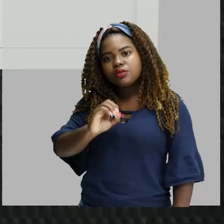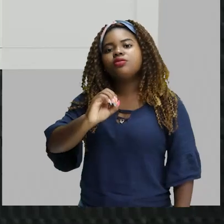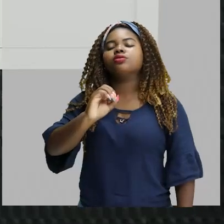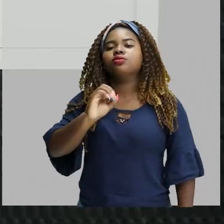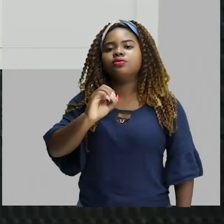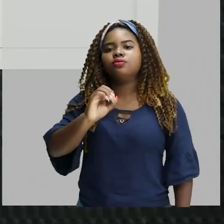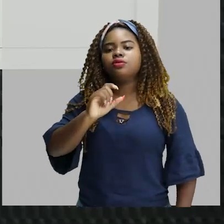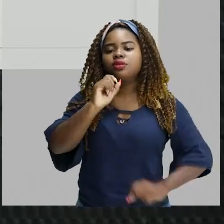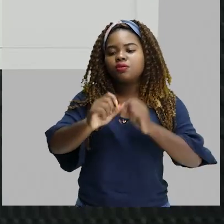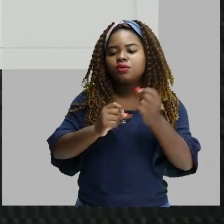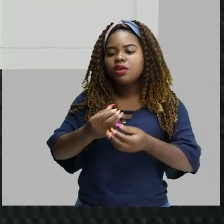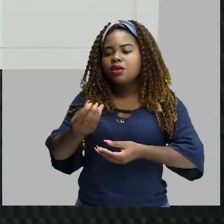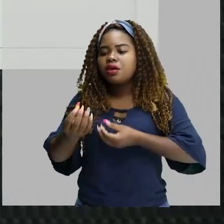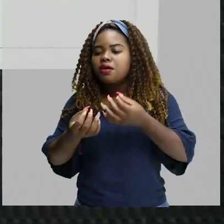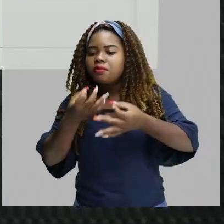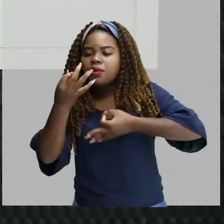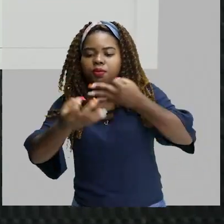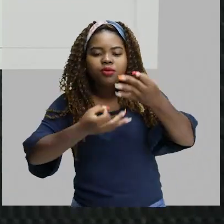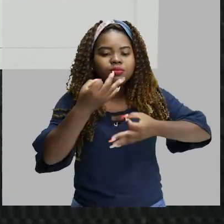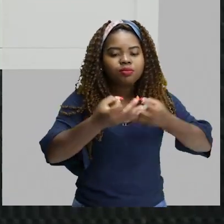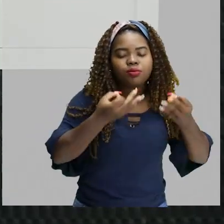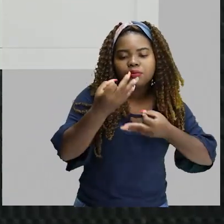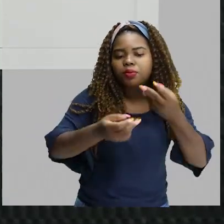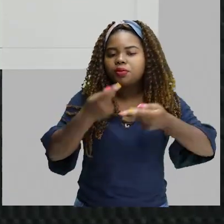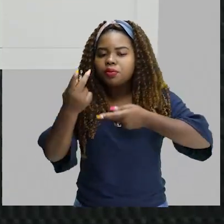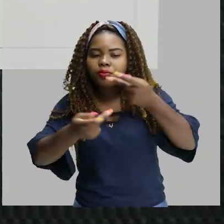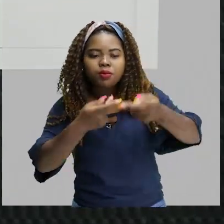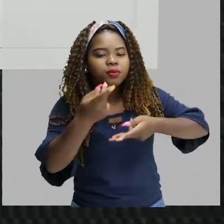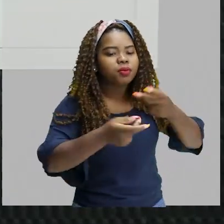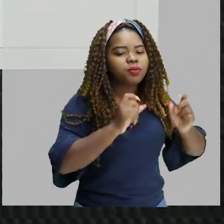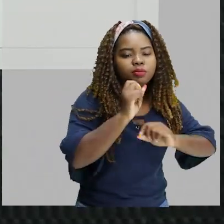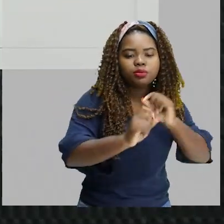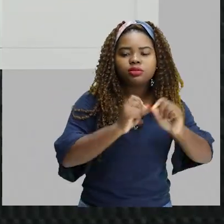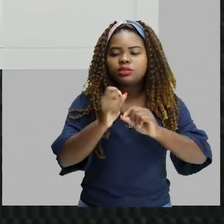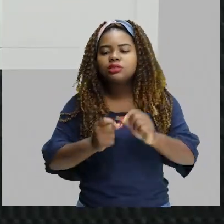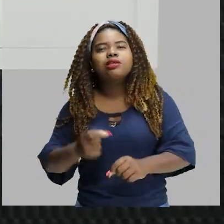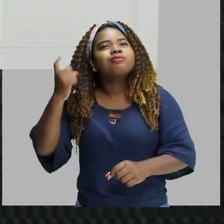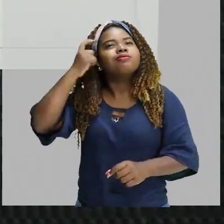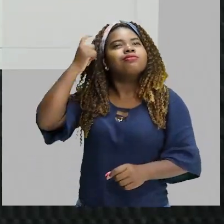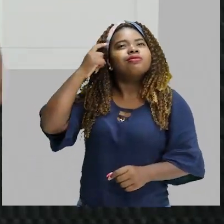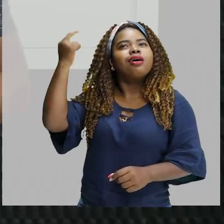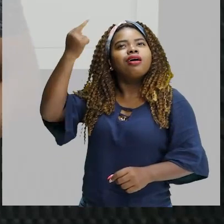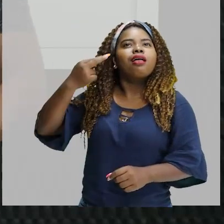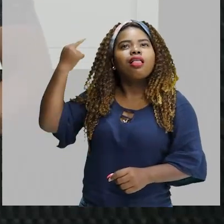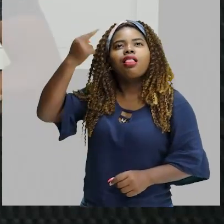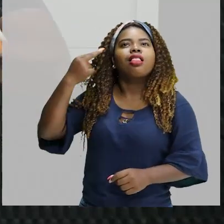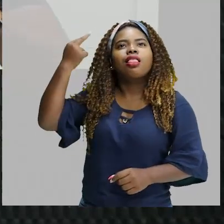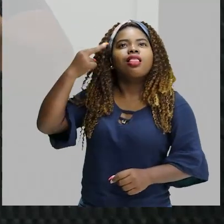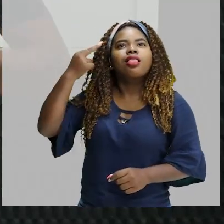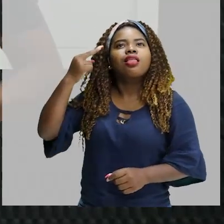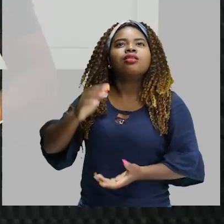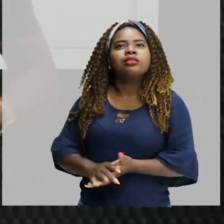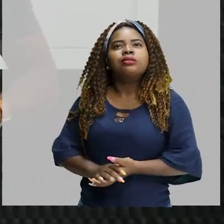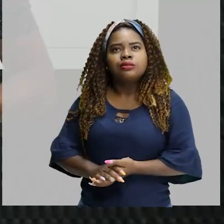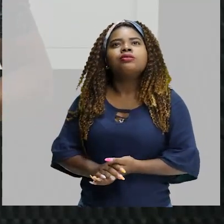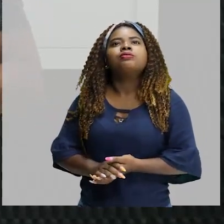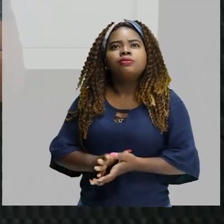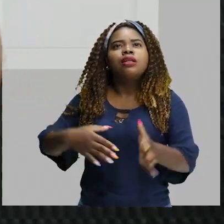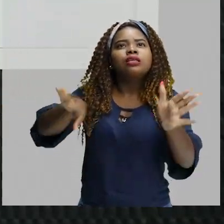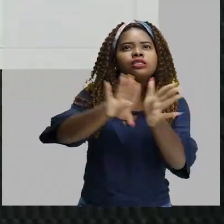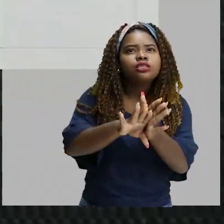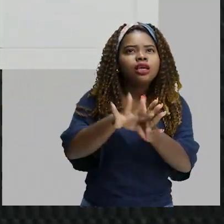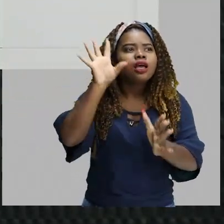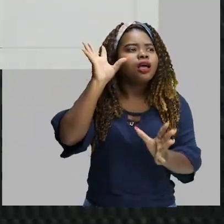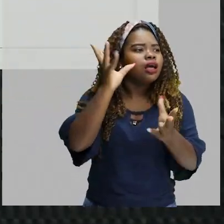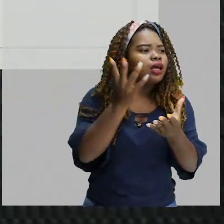a articulação, certo? De premissas, de proposições, de raciocínios para que você chegue a uma conclusão. Então